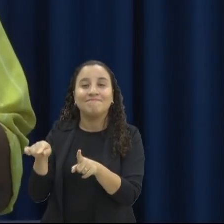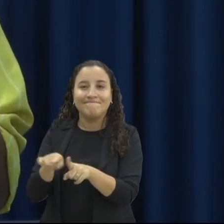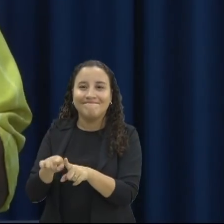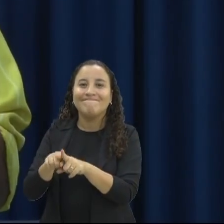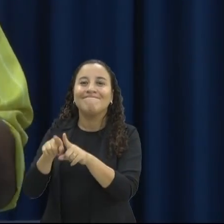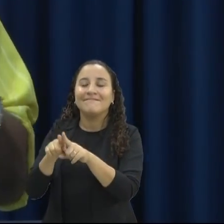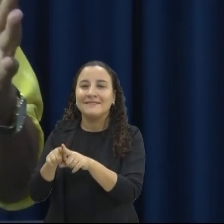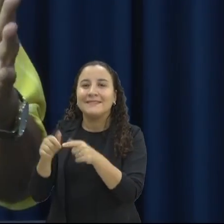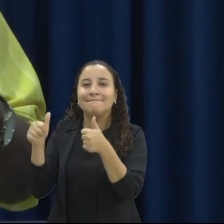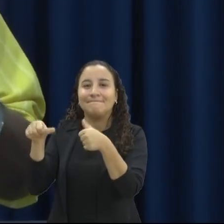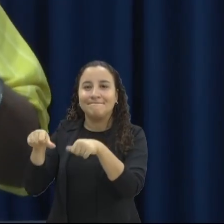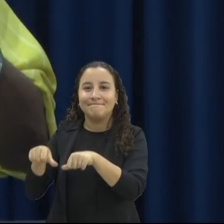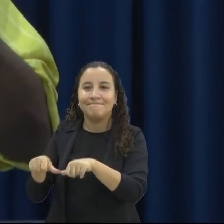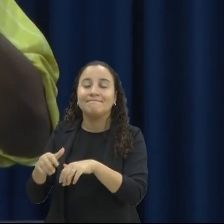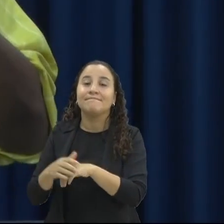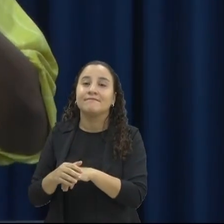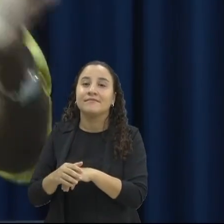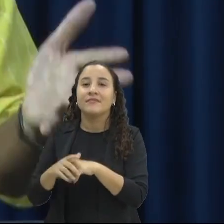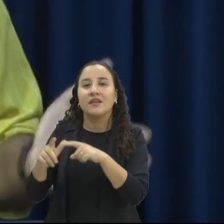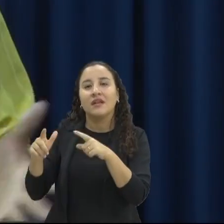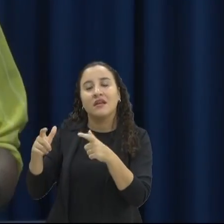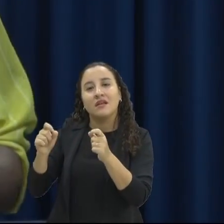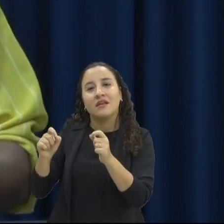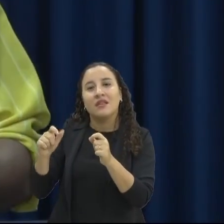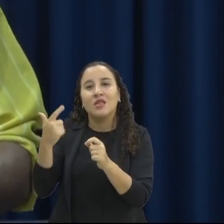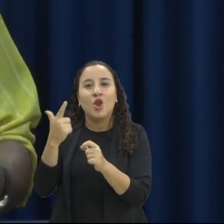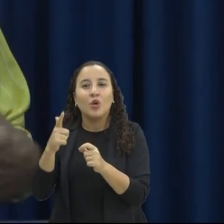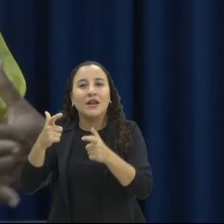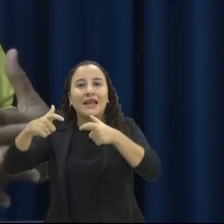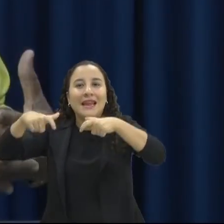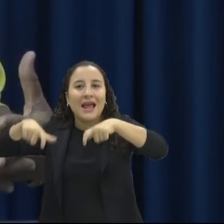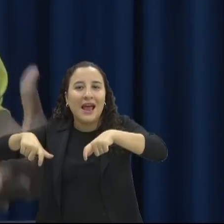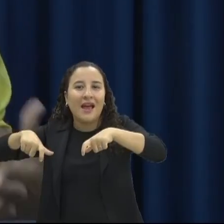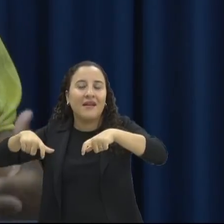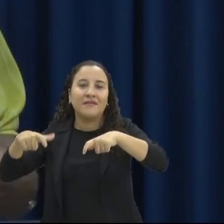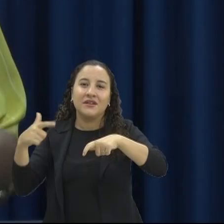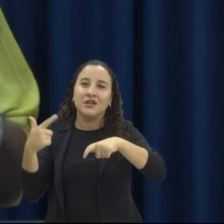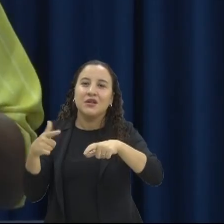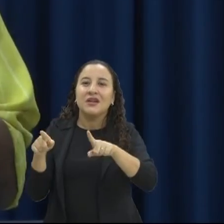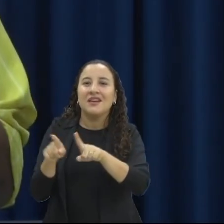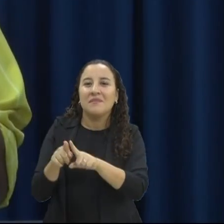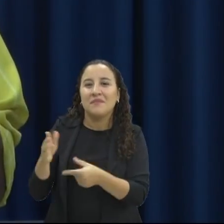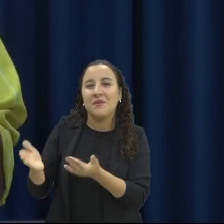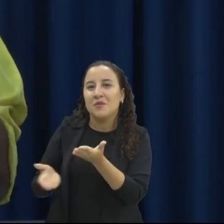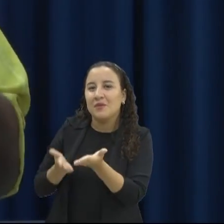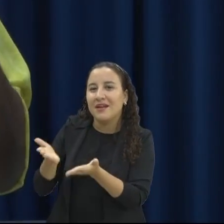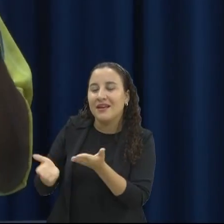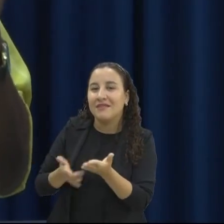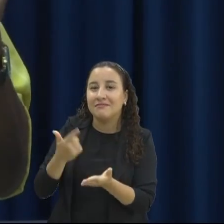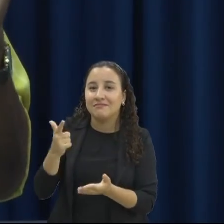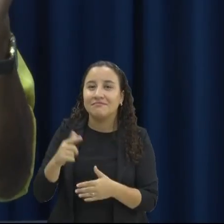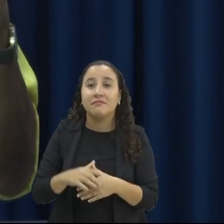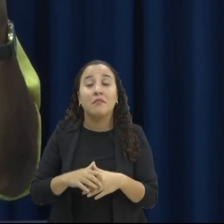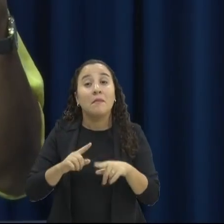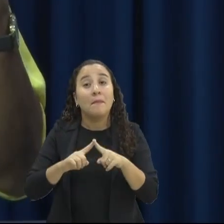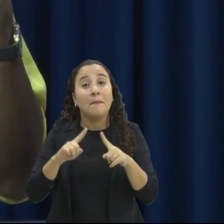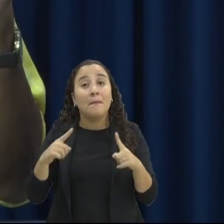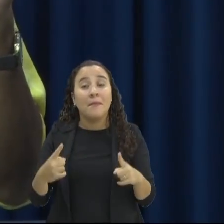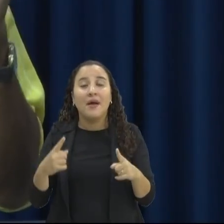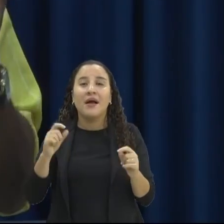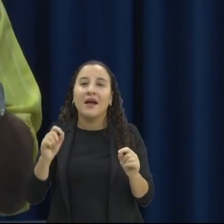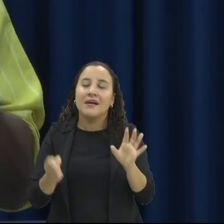calamidade. Os campos sem traves, os campos sem cuidado, etc. Mas nós vamos criar um